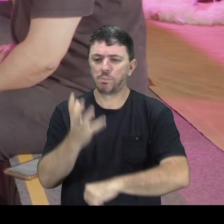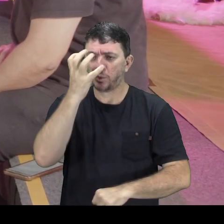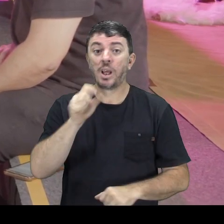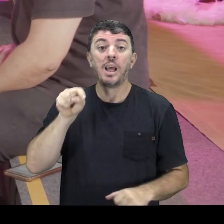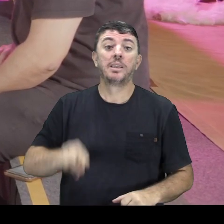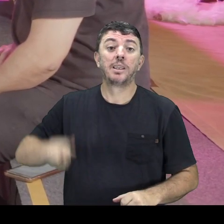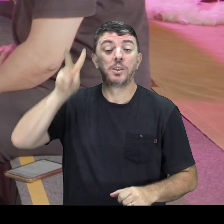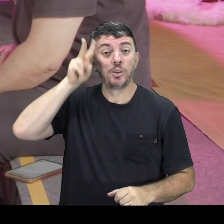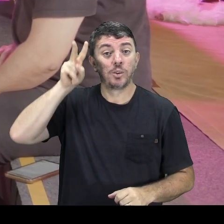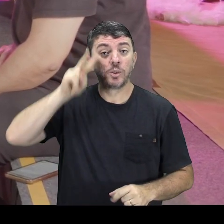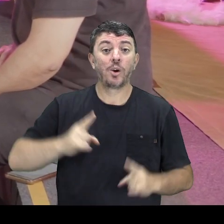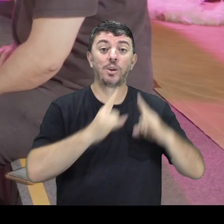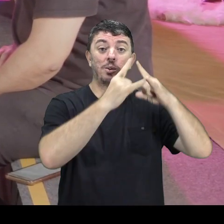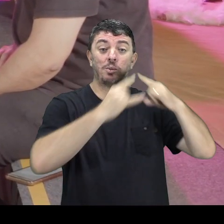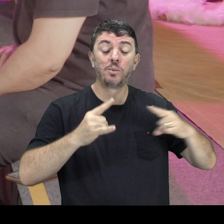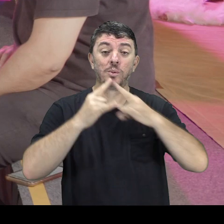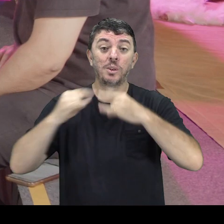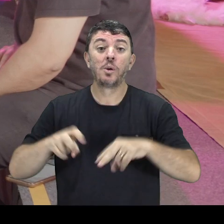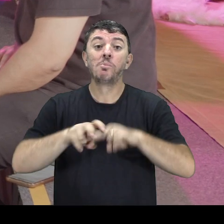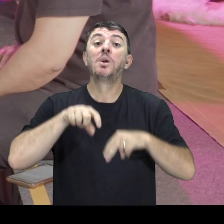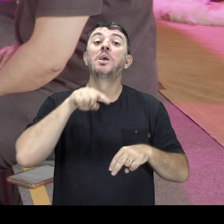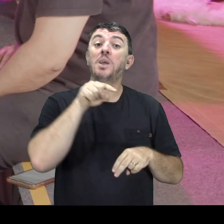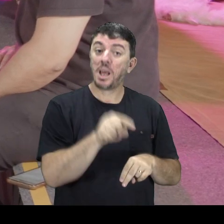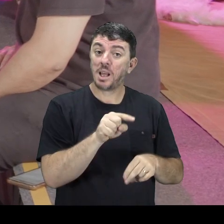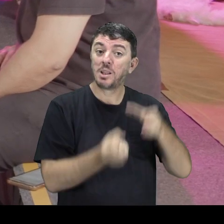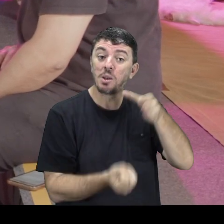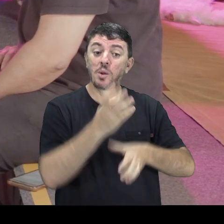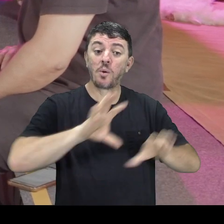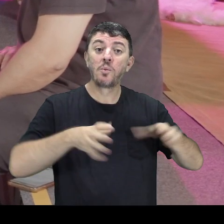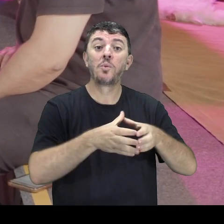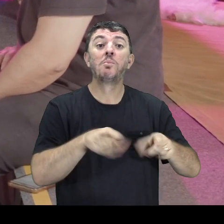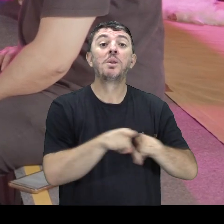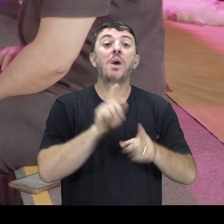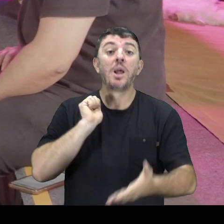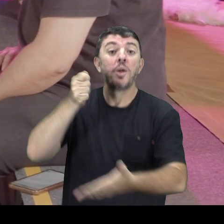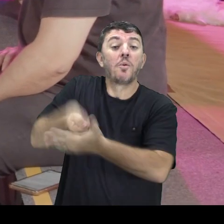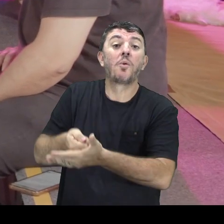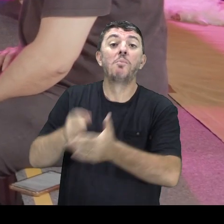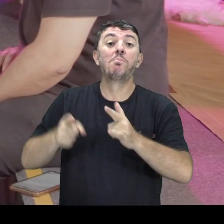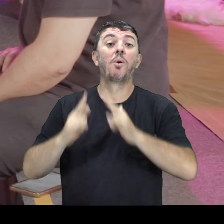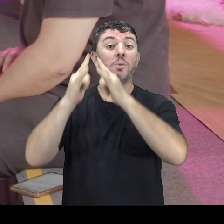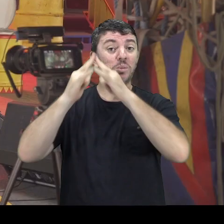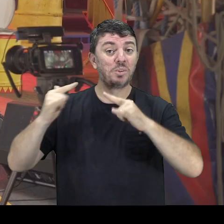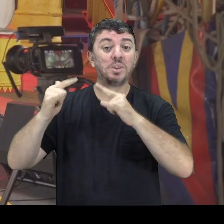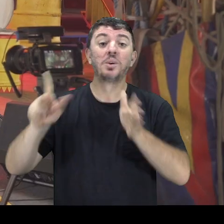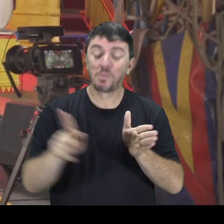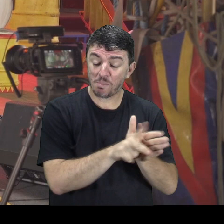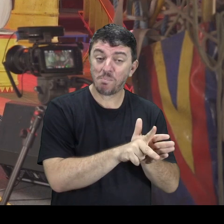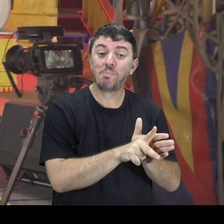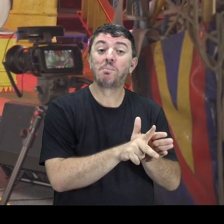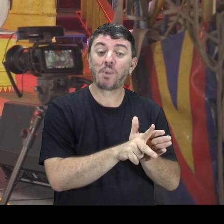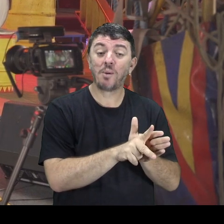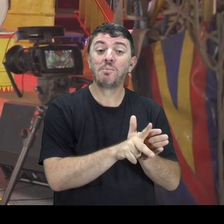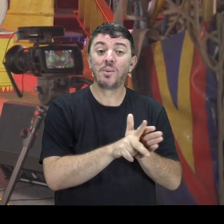e tanto que eles montaram um grupo, compraram um circo, que era o Circo Roda Brasil, e